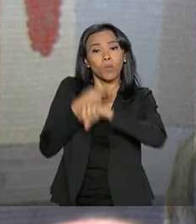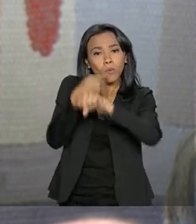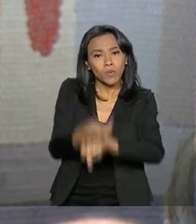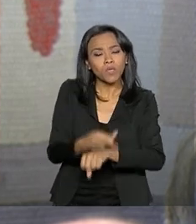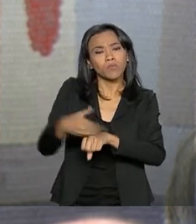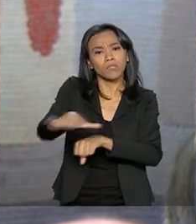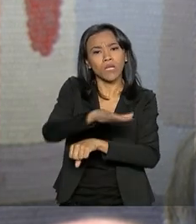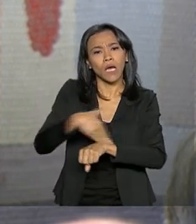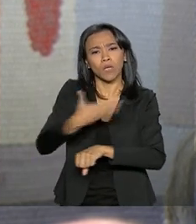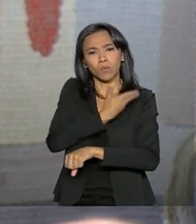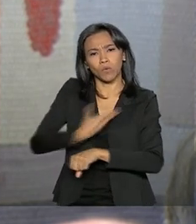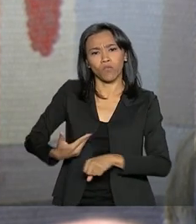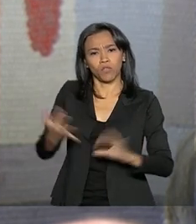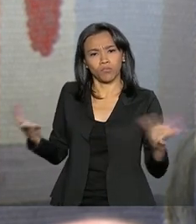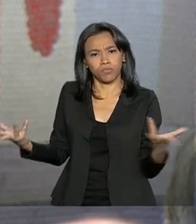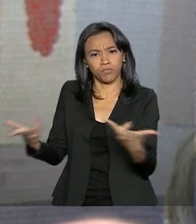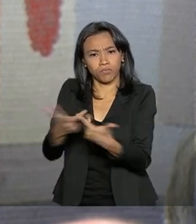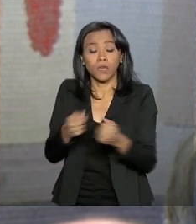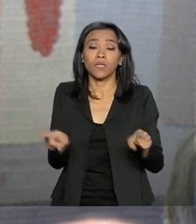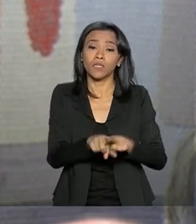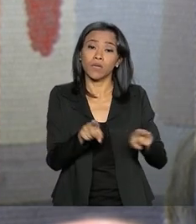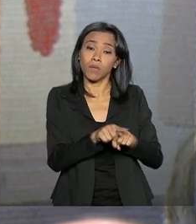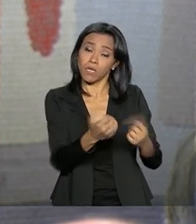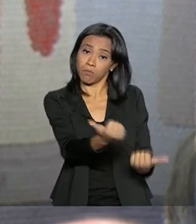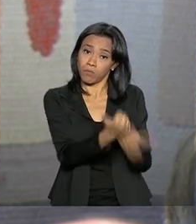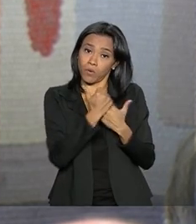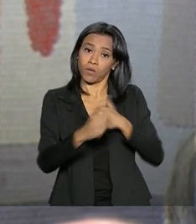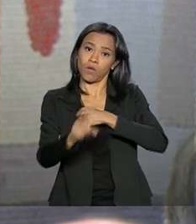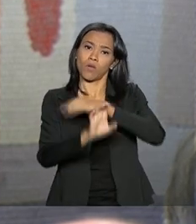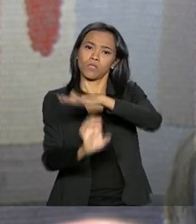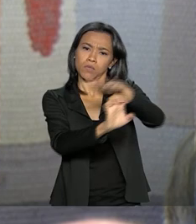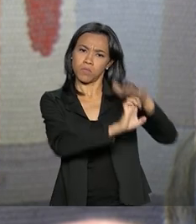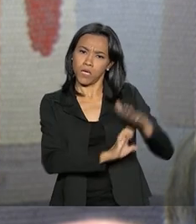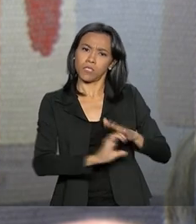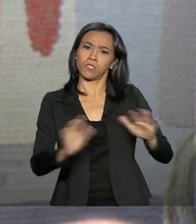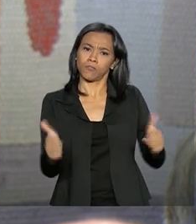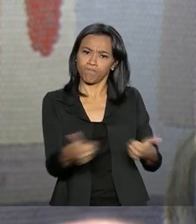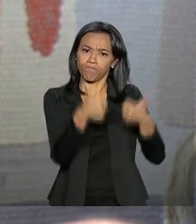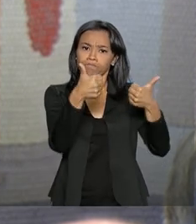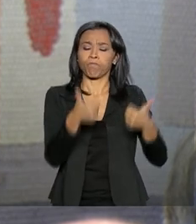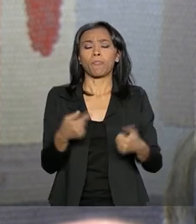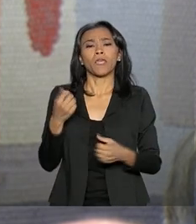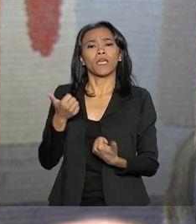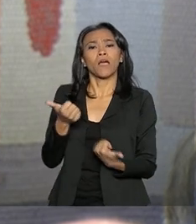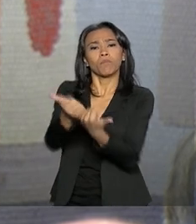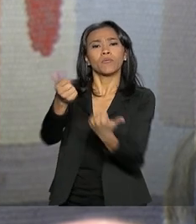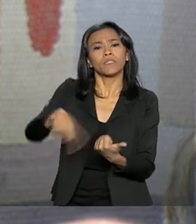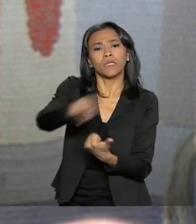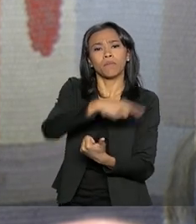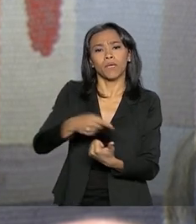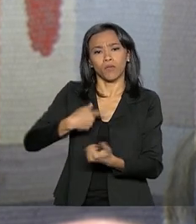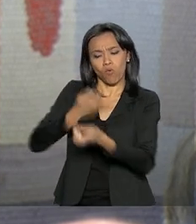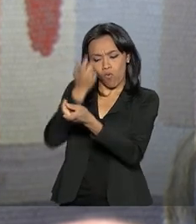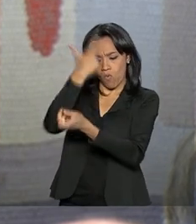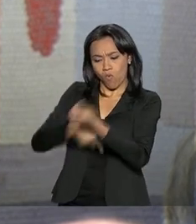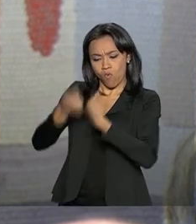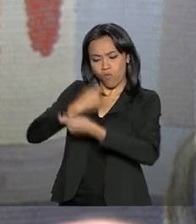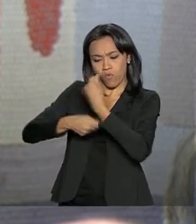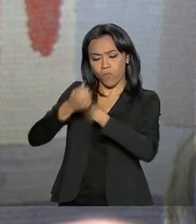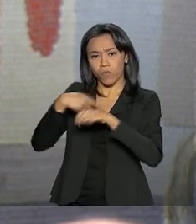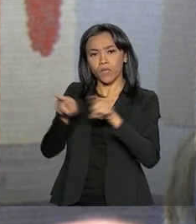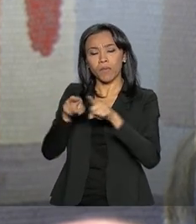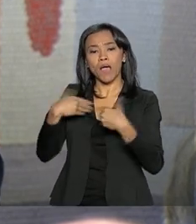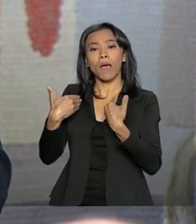setor privado pujante. Buscamos ambiente que favoreça o empreendedor e abertura cada